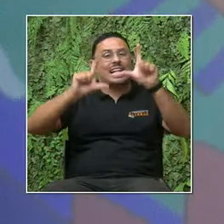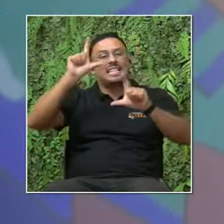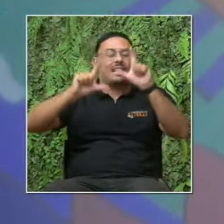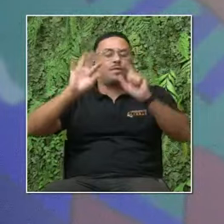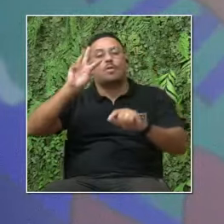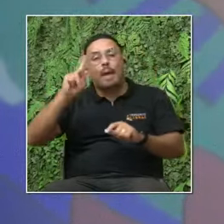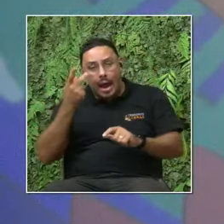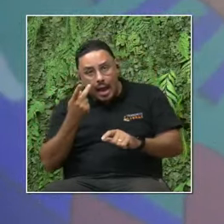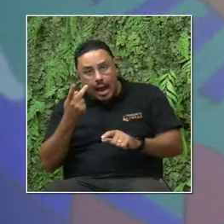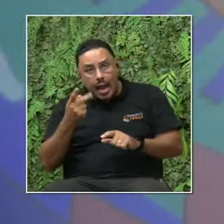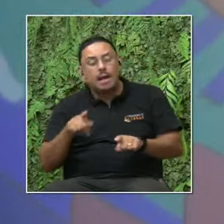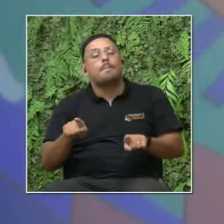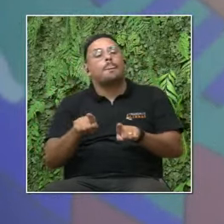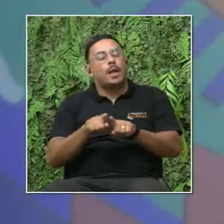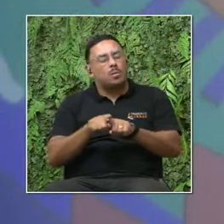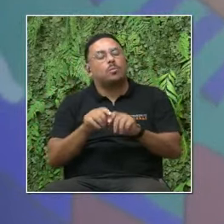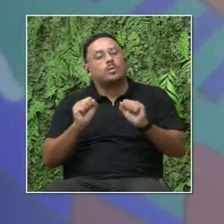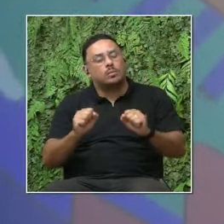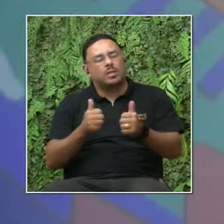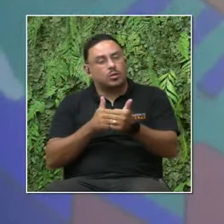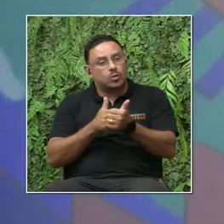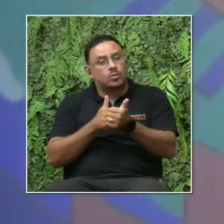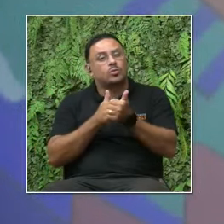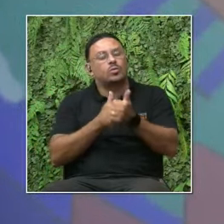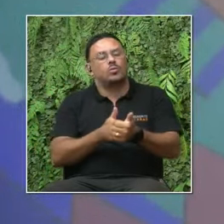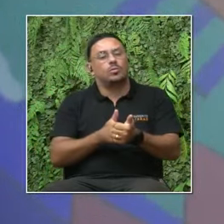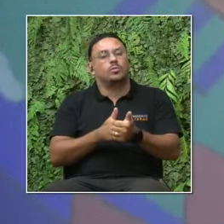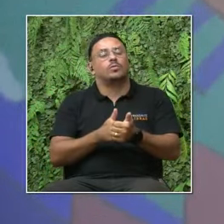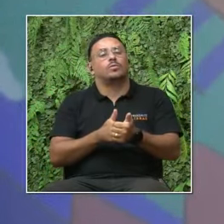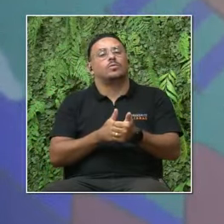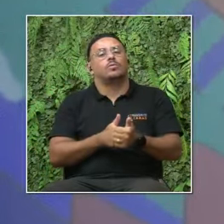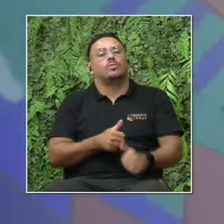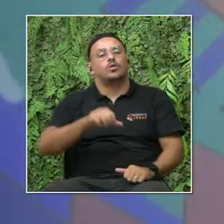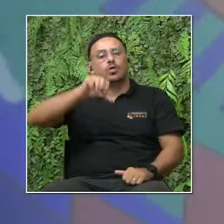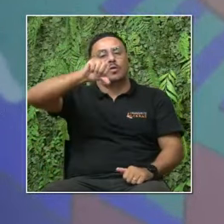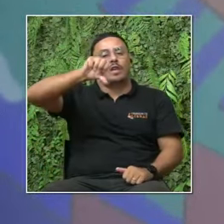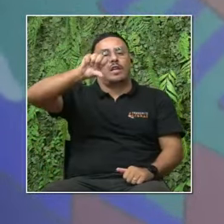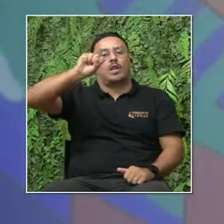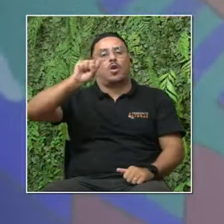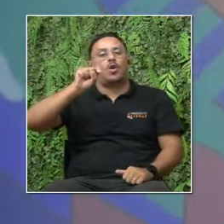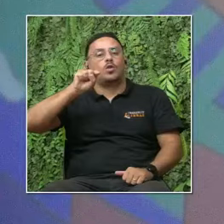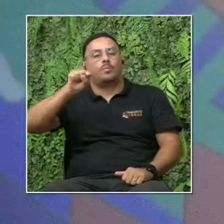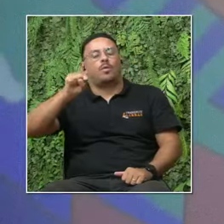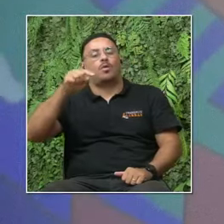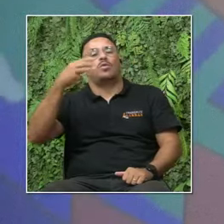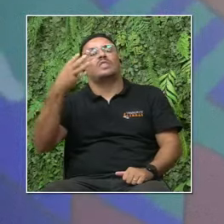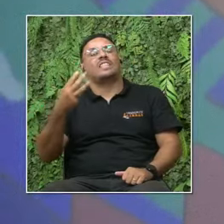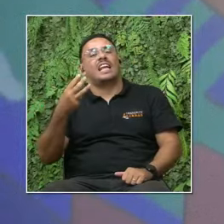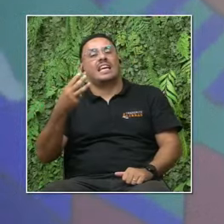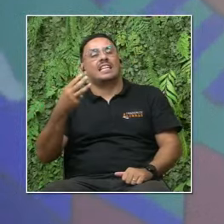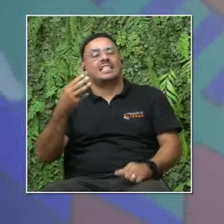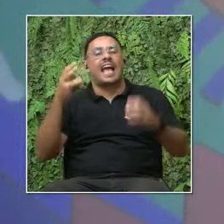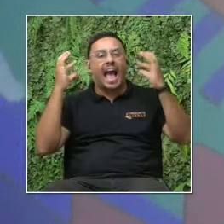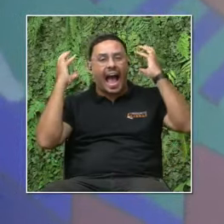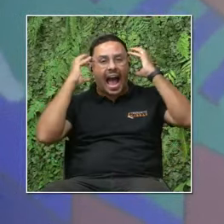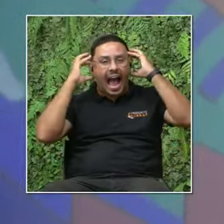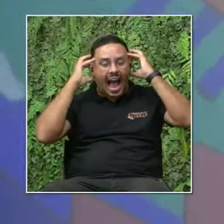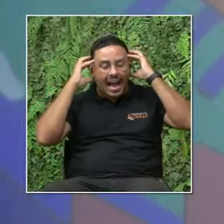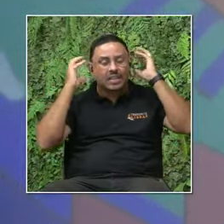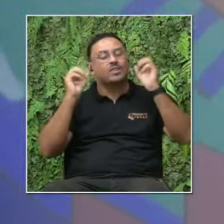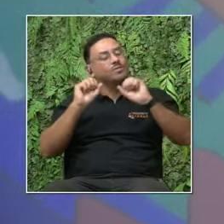Bela Horizonte você pode e deve estar conosco no canal 98.3 o nosso rádio nosso querido rádio